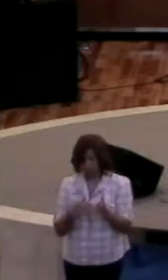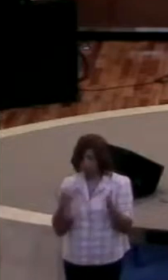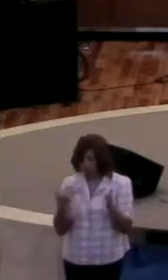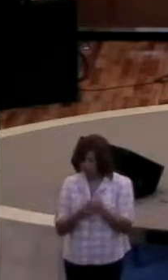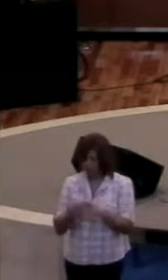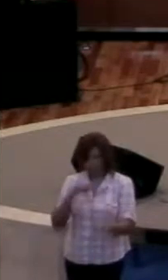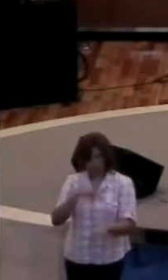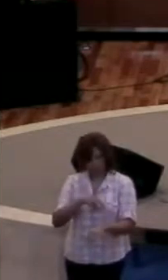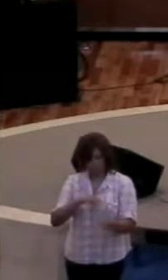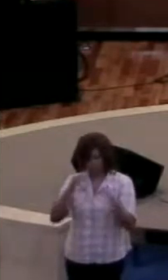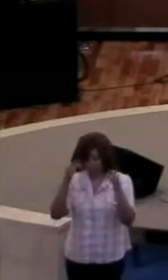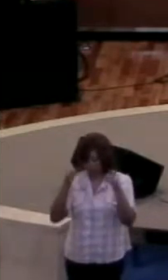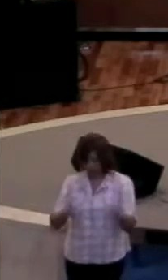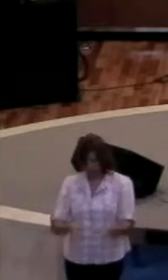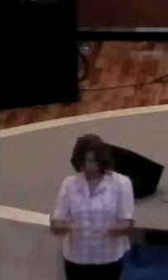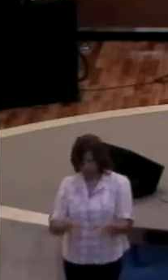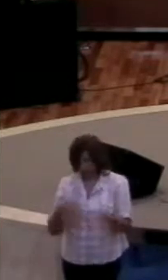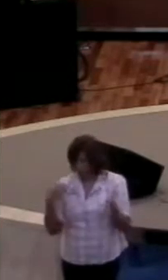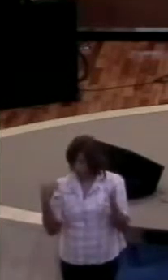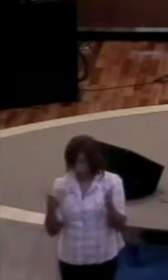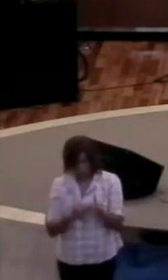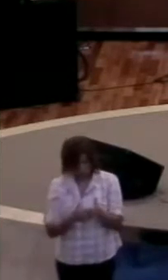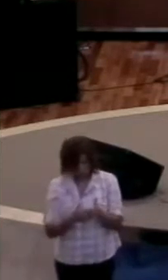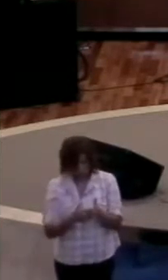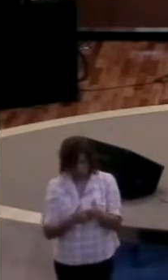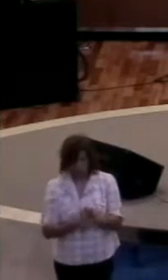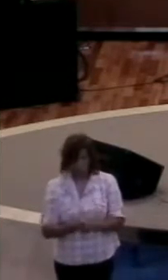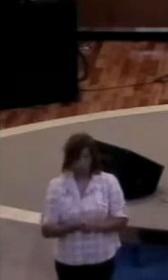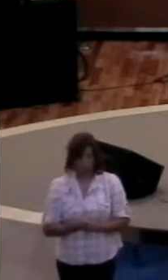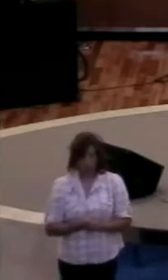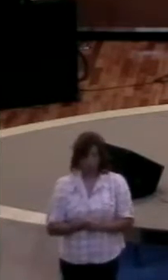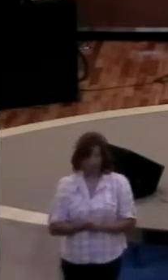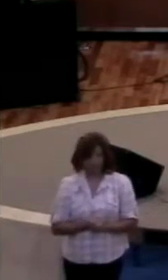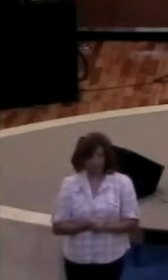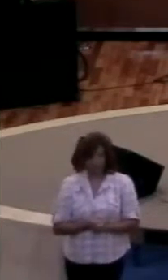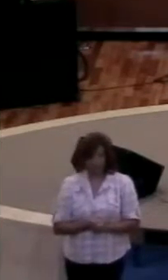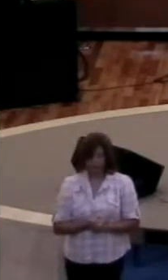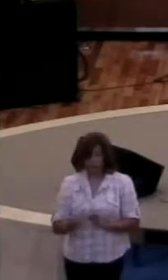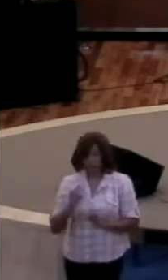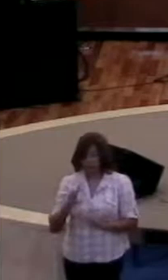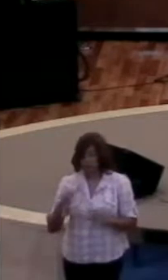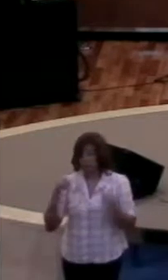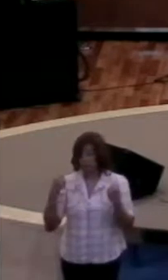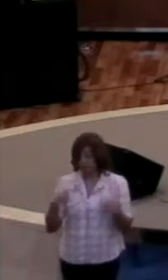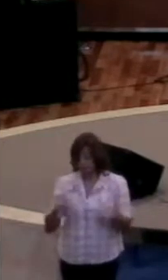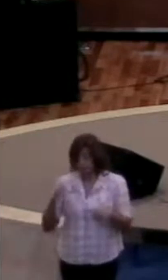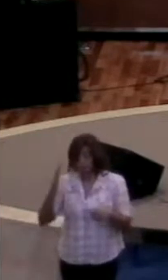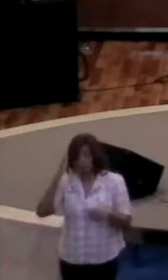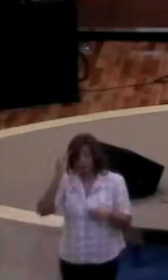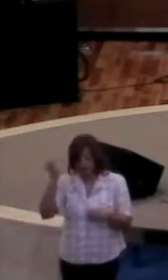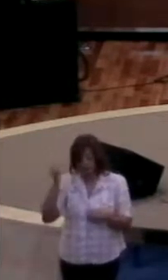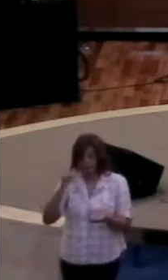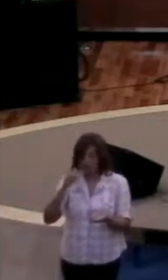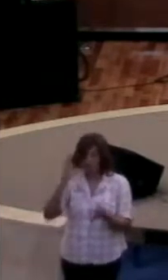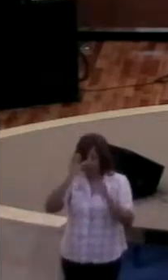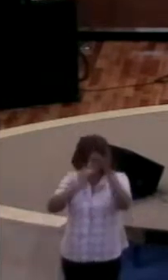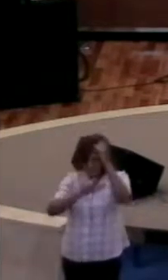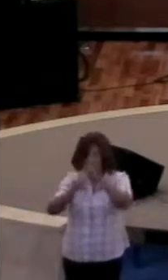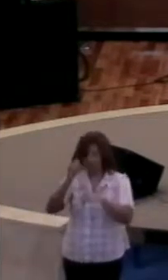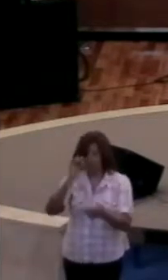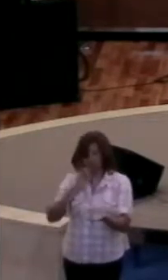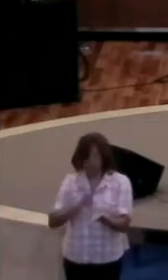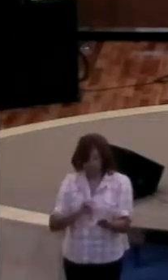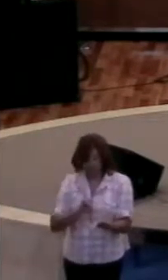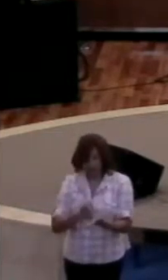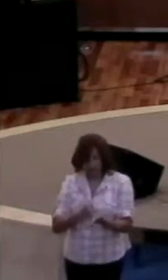tem um tempo. O problema é lidar com esta verdade, porque nós vivemos o